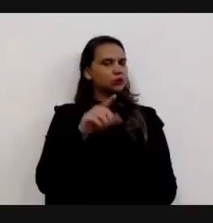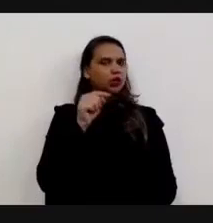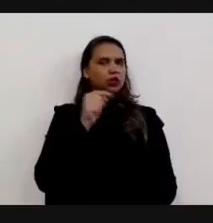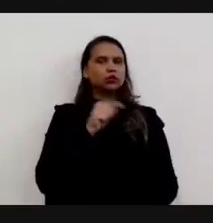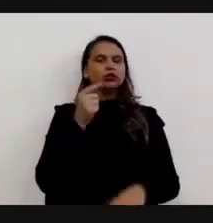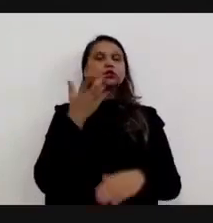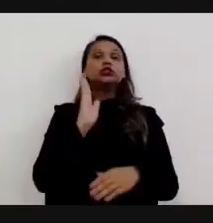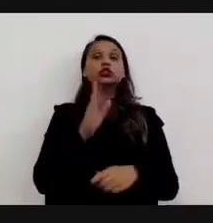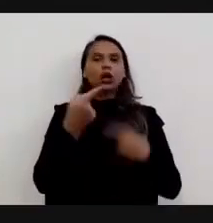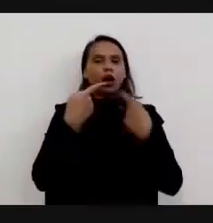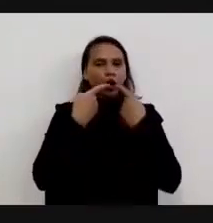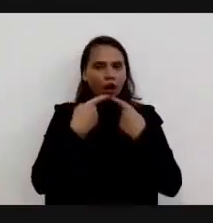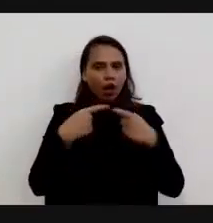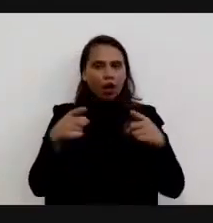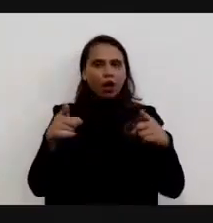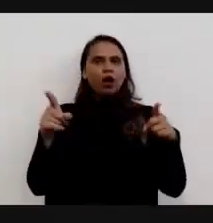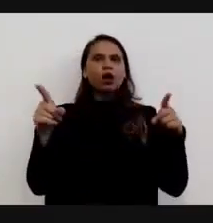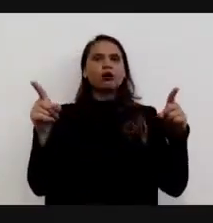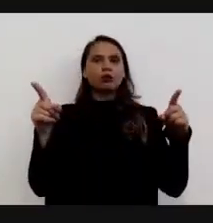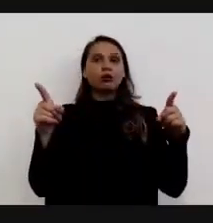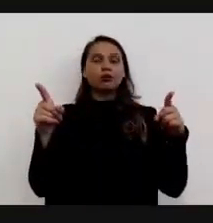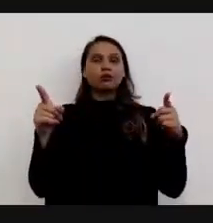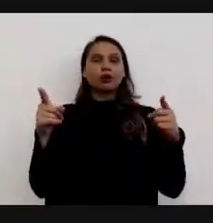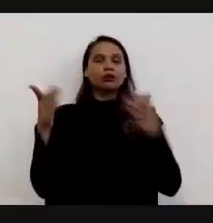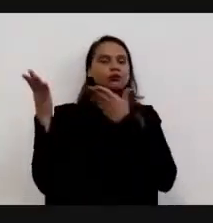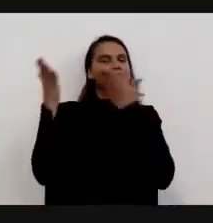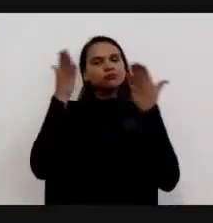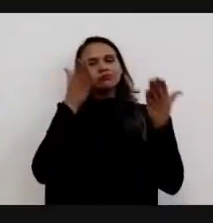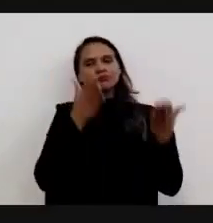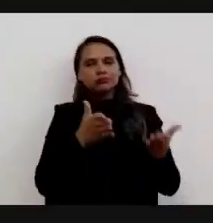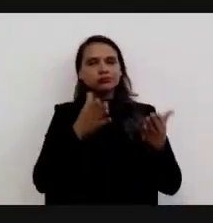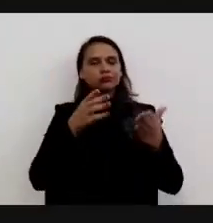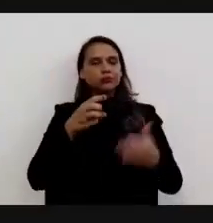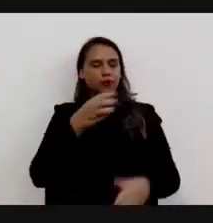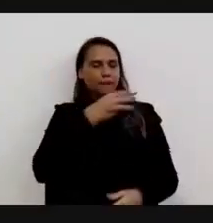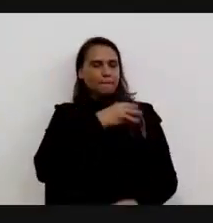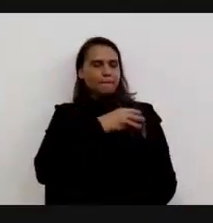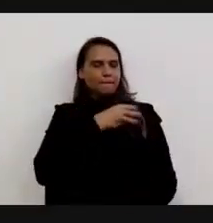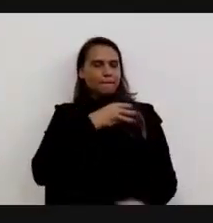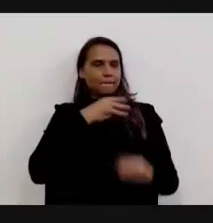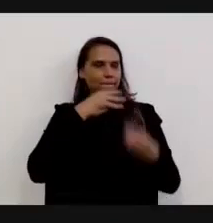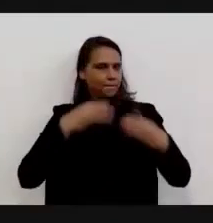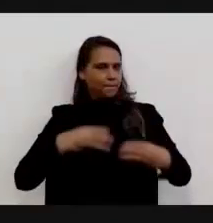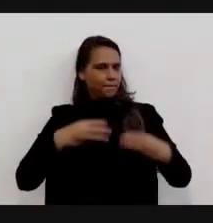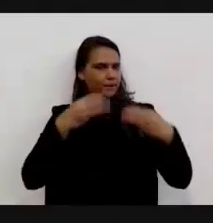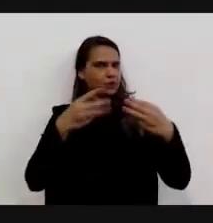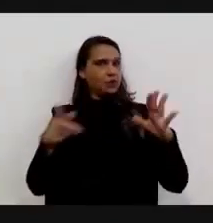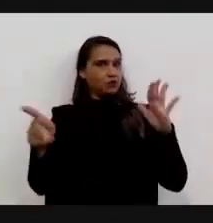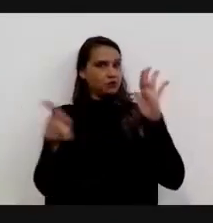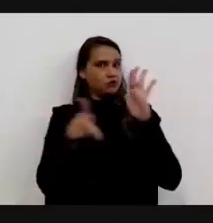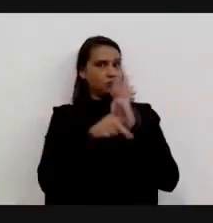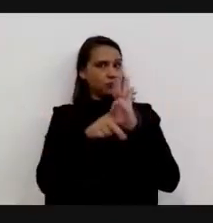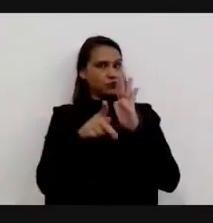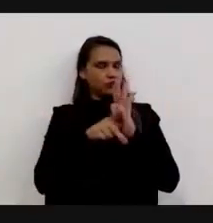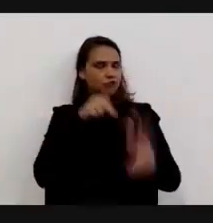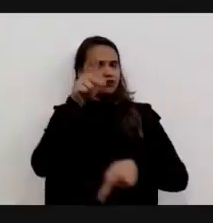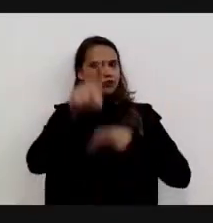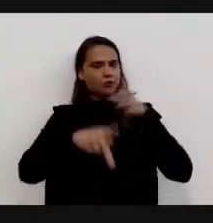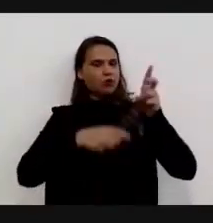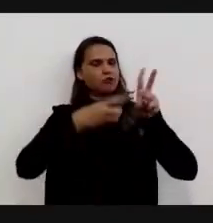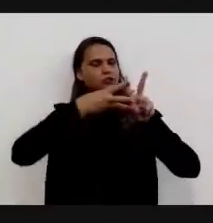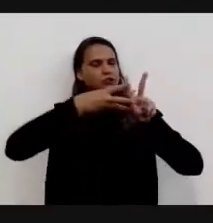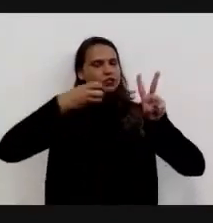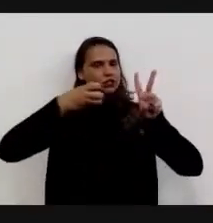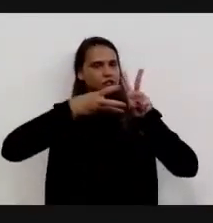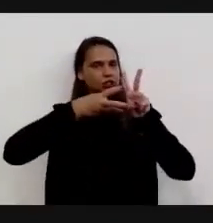foi reinaugurada, e agora com o advento da criação do Ministério dos Povos Indígenas, o que fortalece